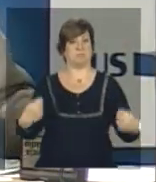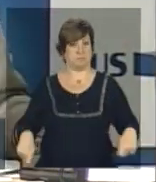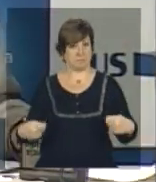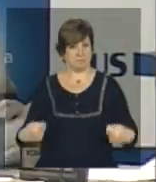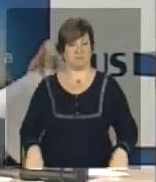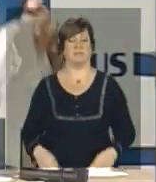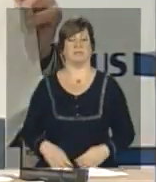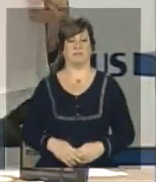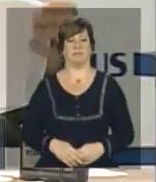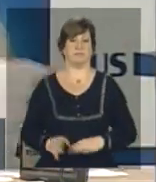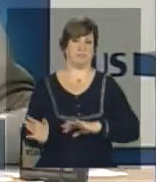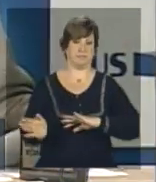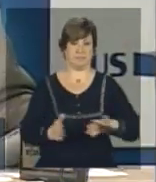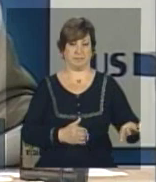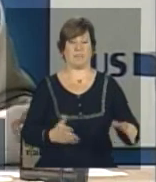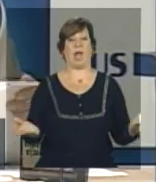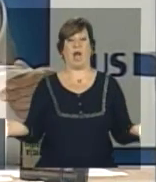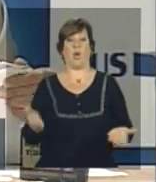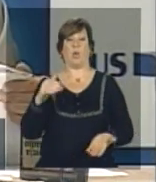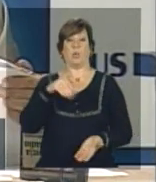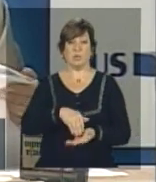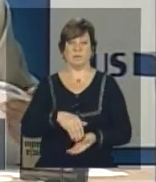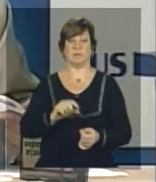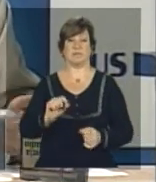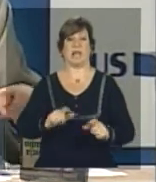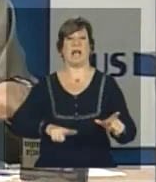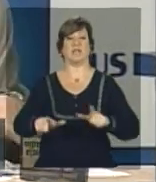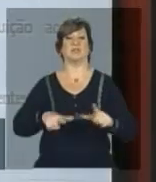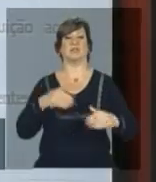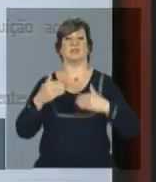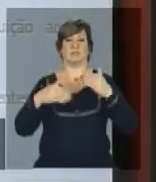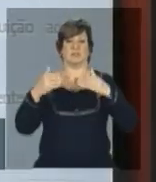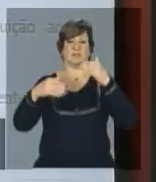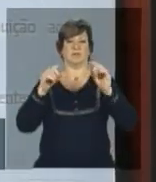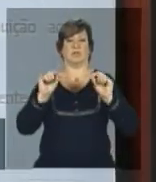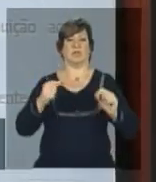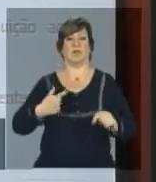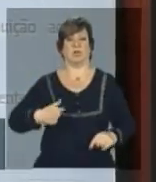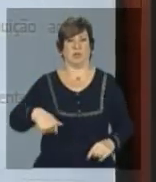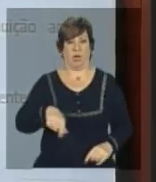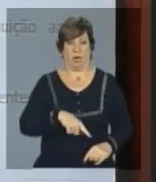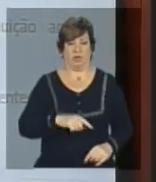no município. Pode passar, por último, as ações desenvolvidas, né? Nós